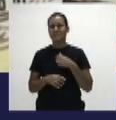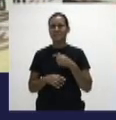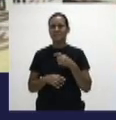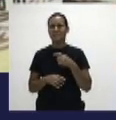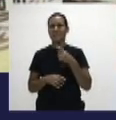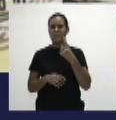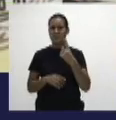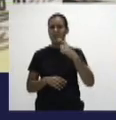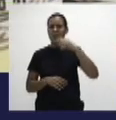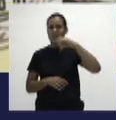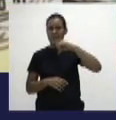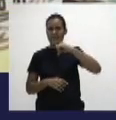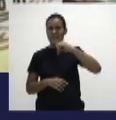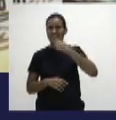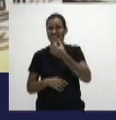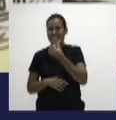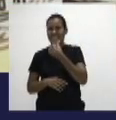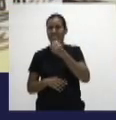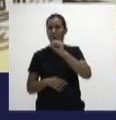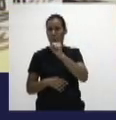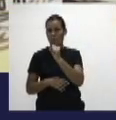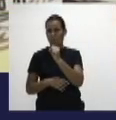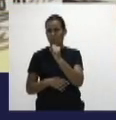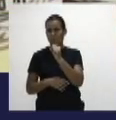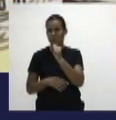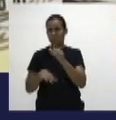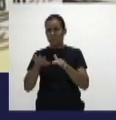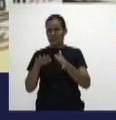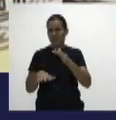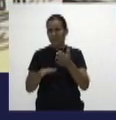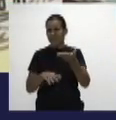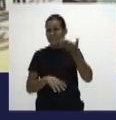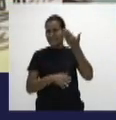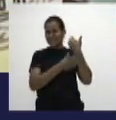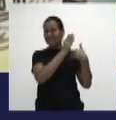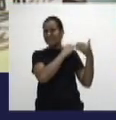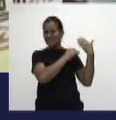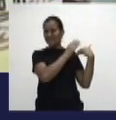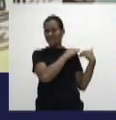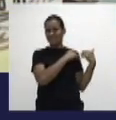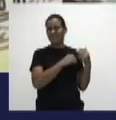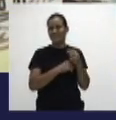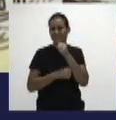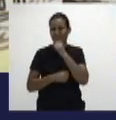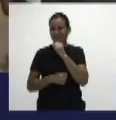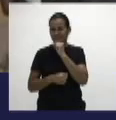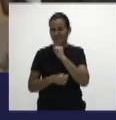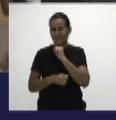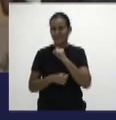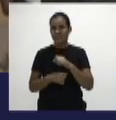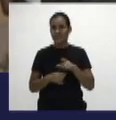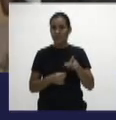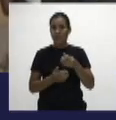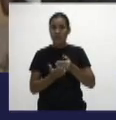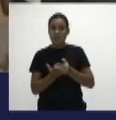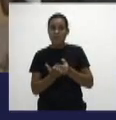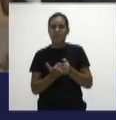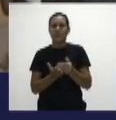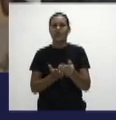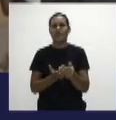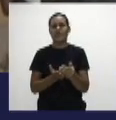ou uns 2 anos e meio 68 67 mais ou menos por aí